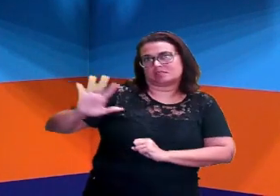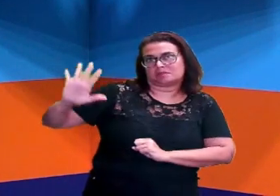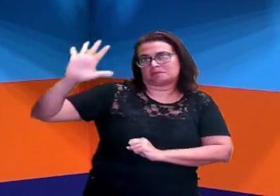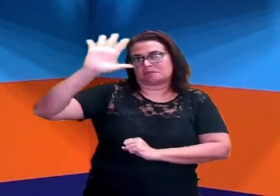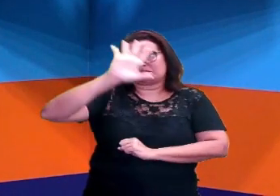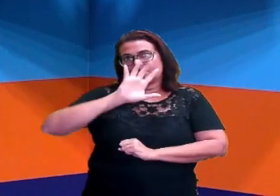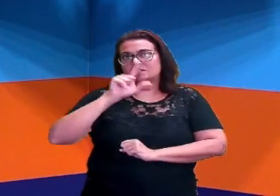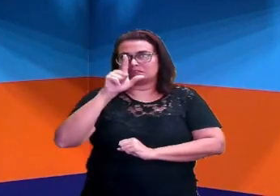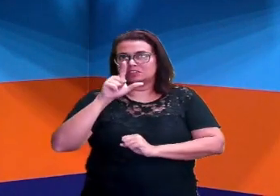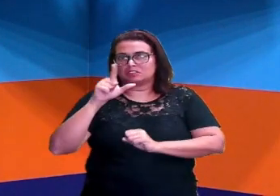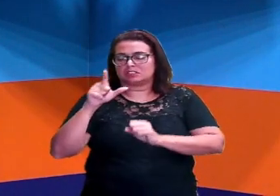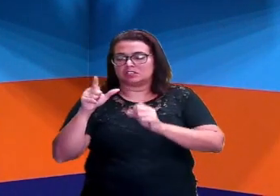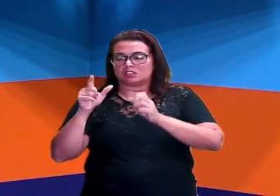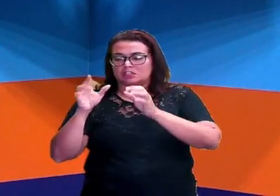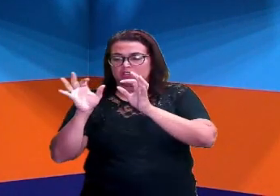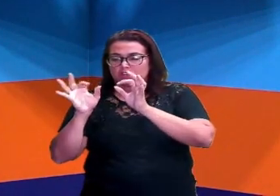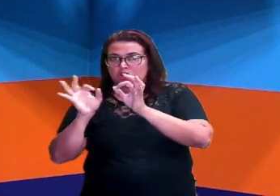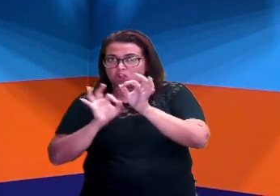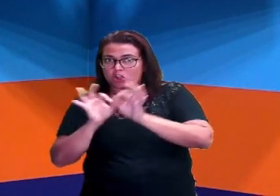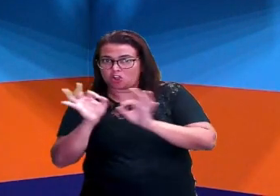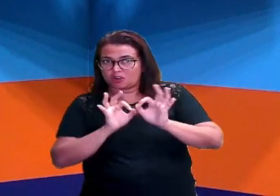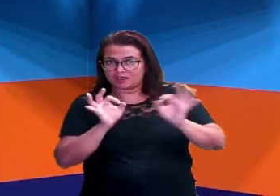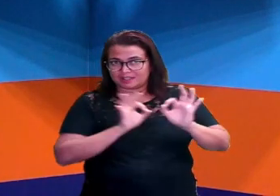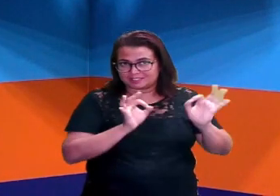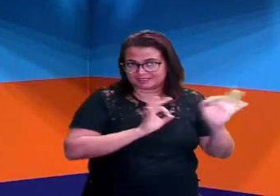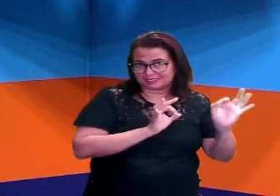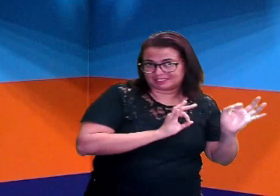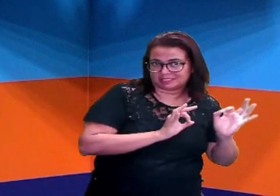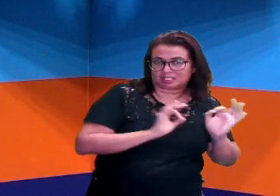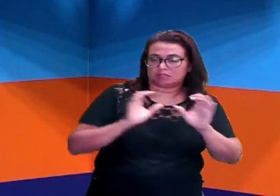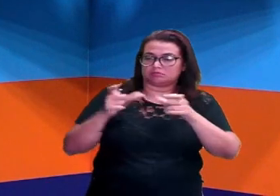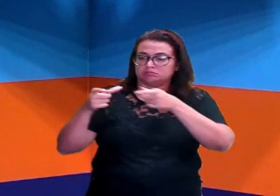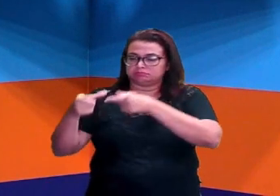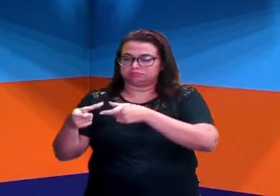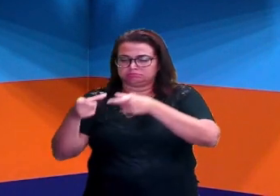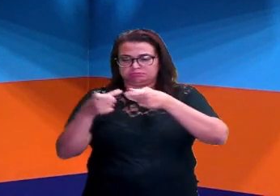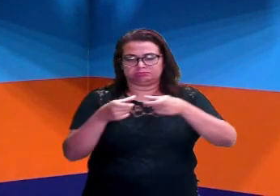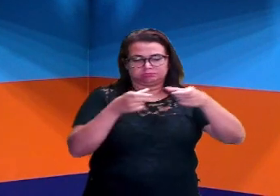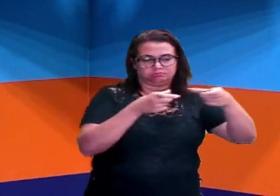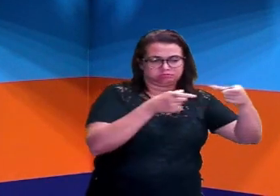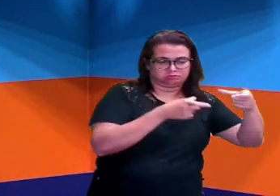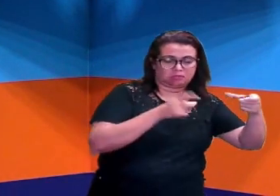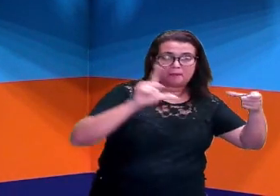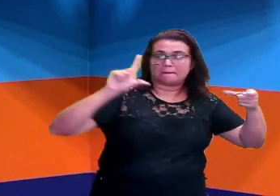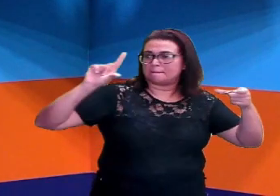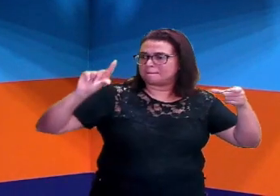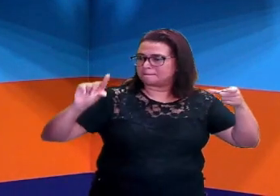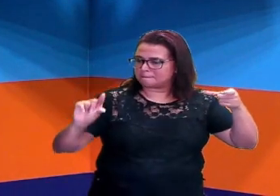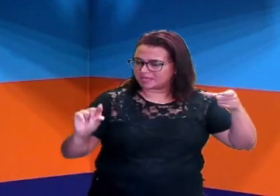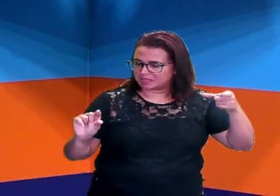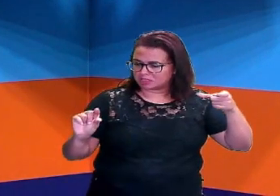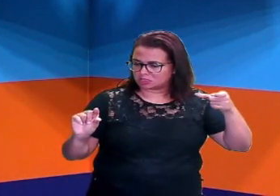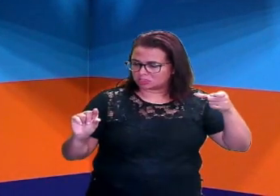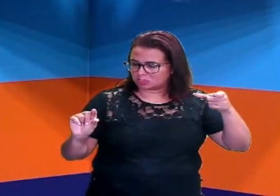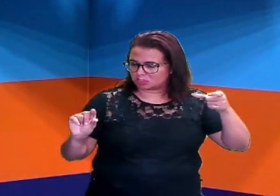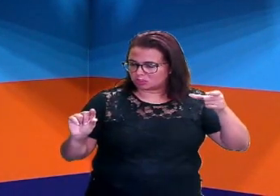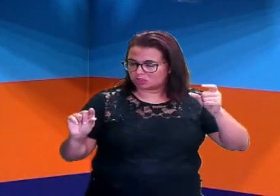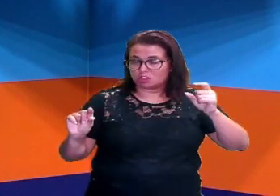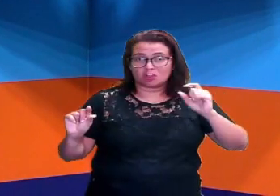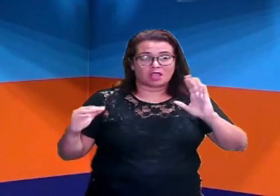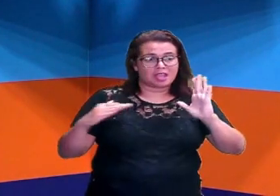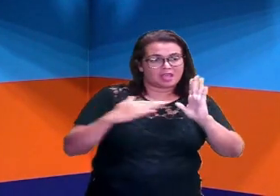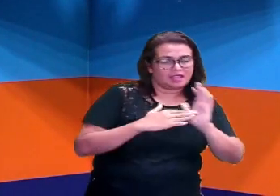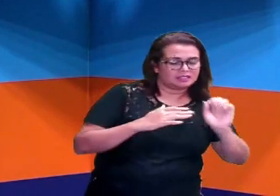os potes do menos cheio para o mais cheio, utilizando os números 1, 2